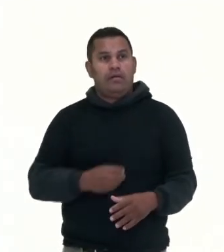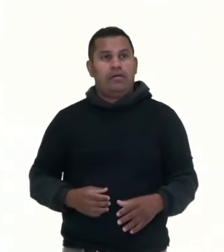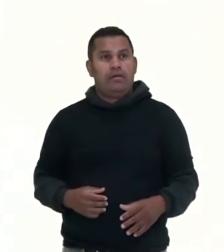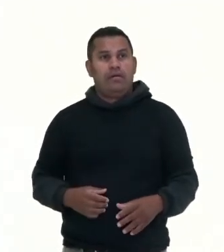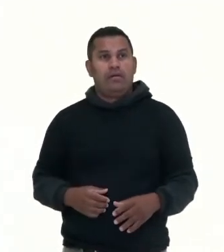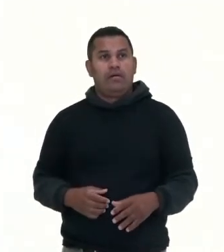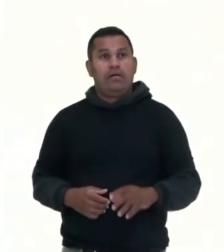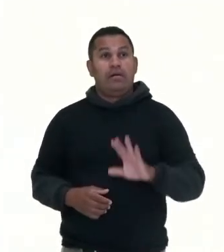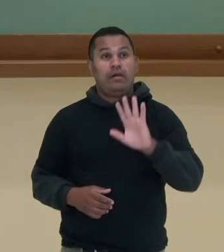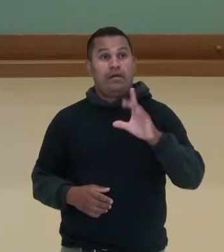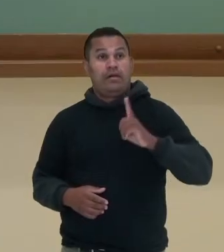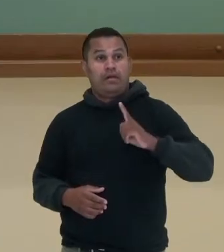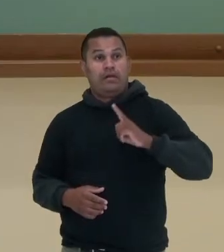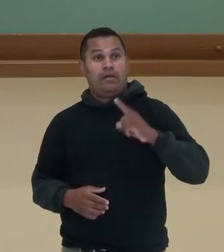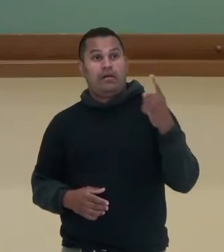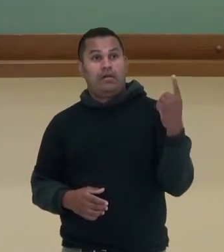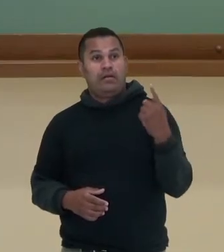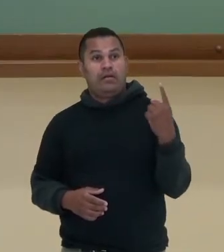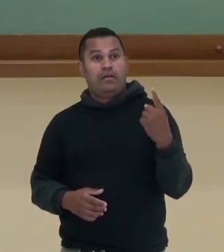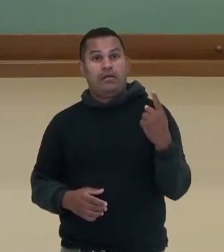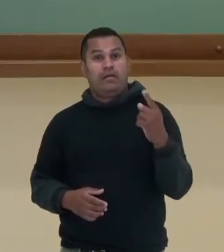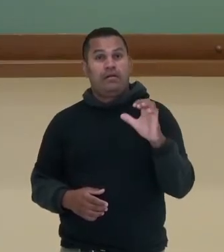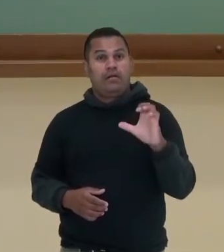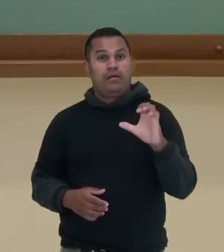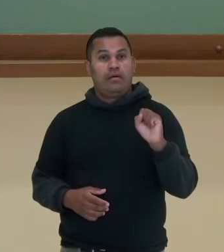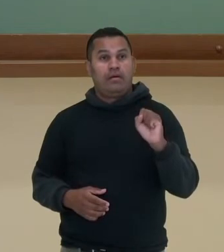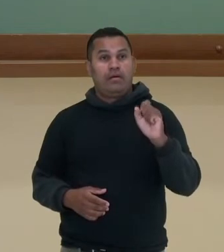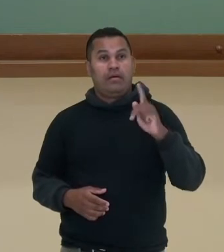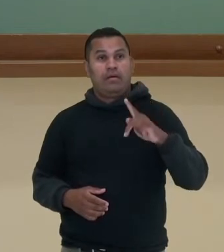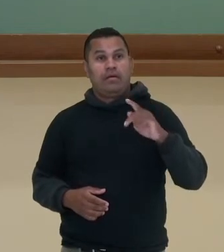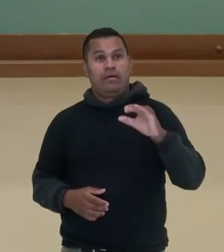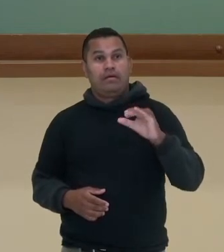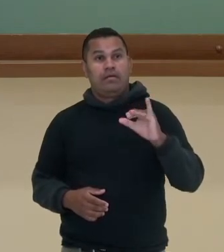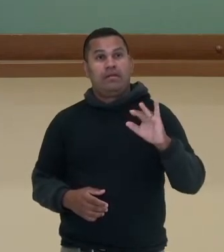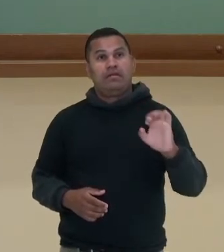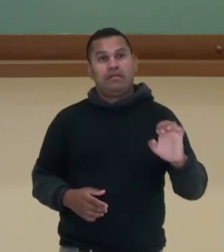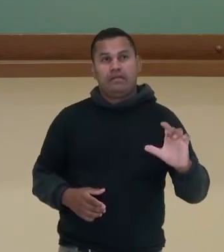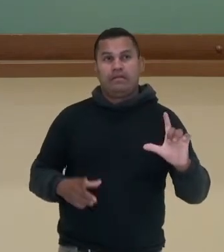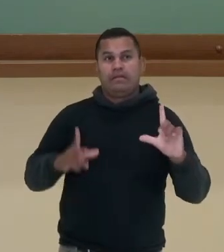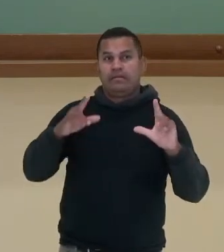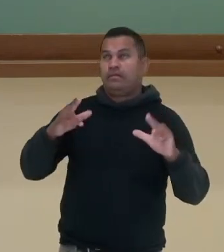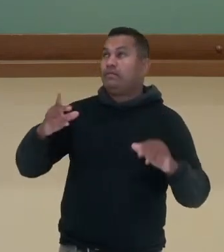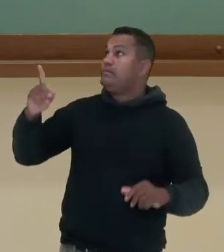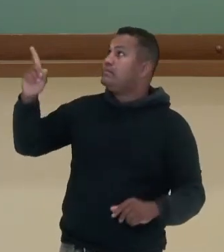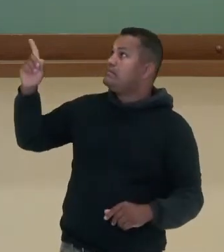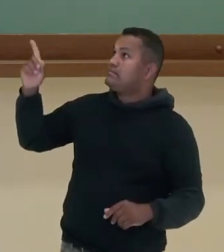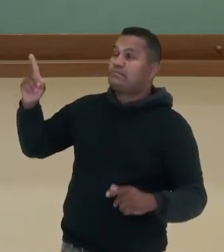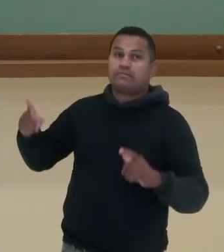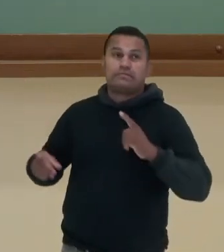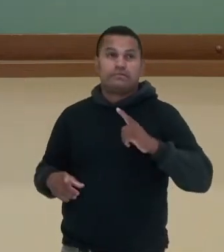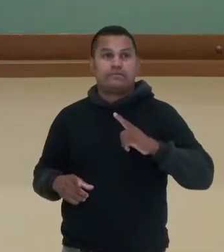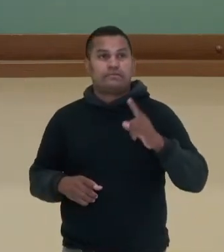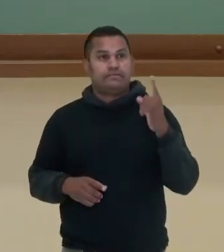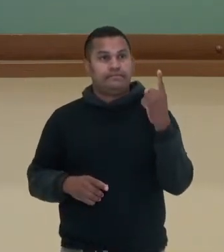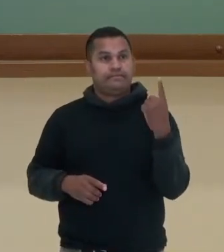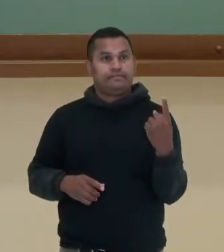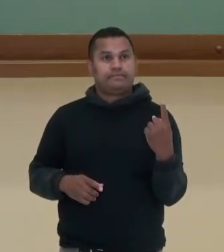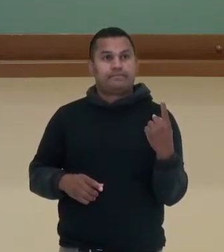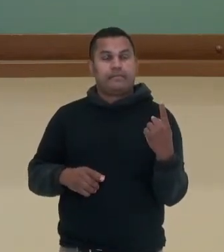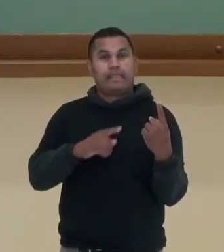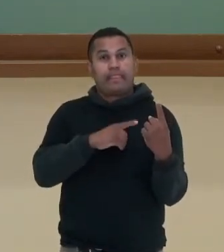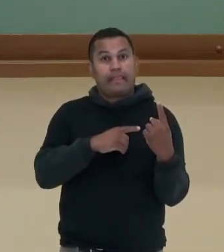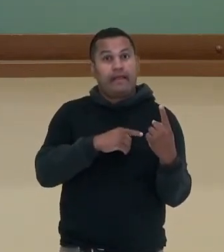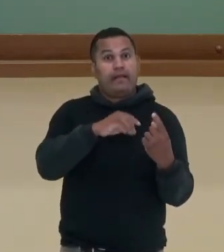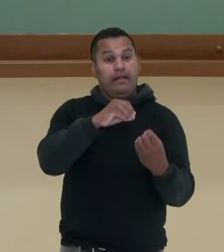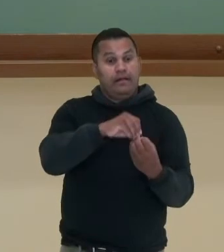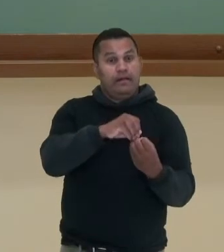eles são da mesma espécie? Então, seres da mesma espécie se reproduzem, geram um descendente e esse descendente